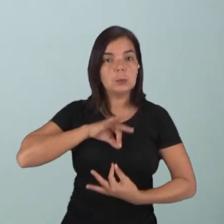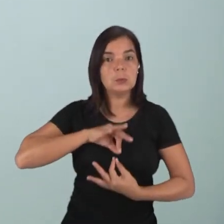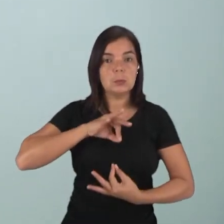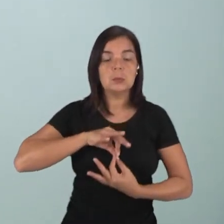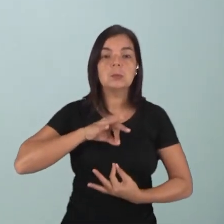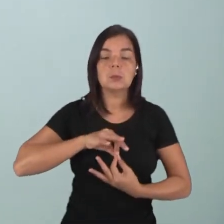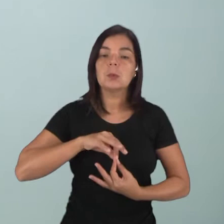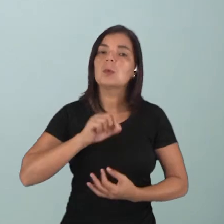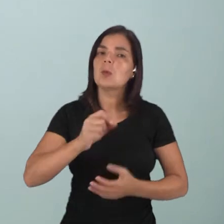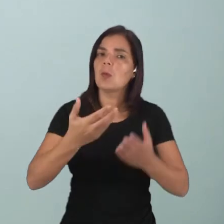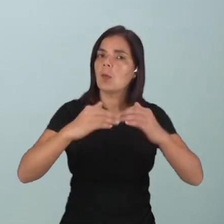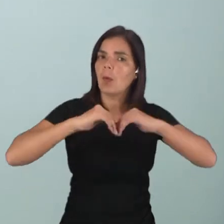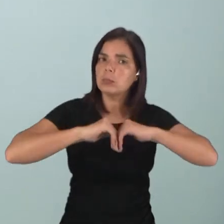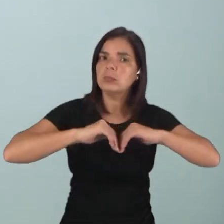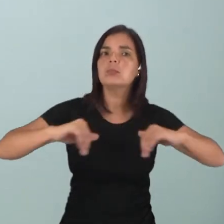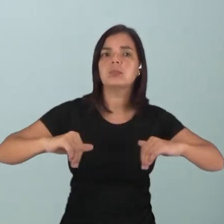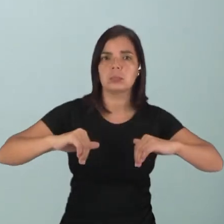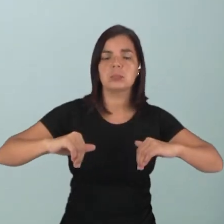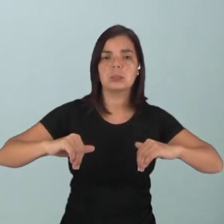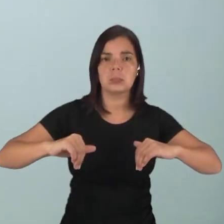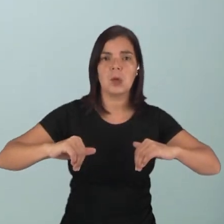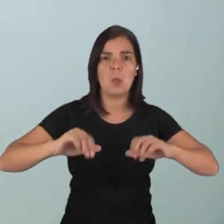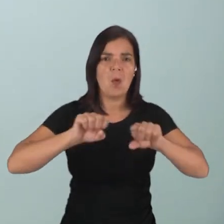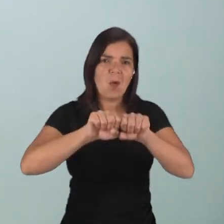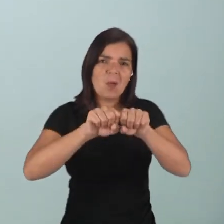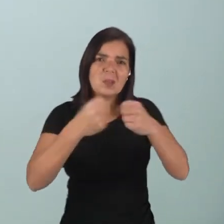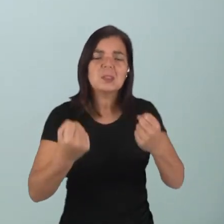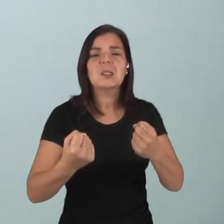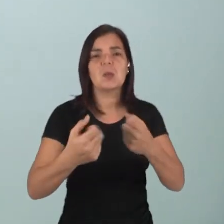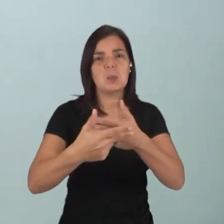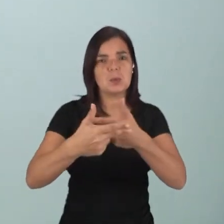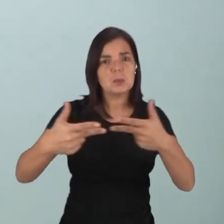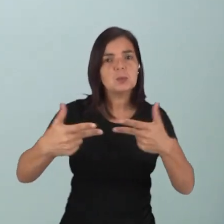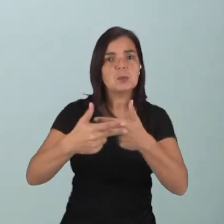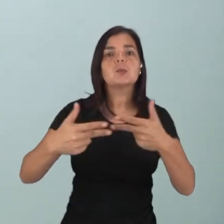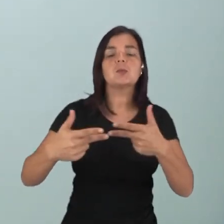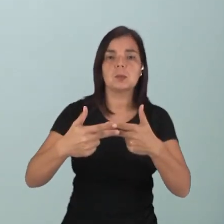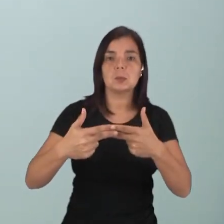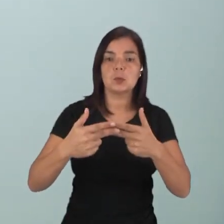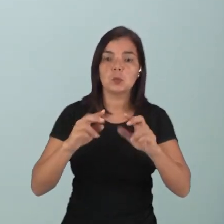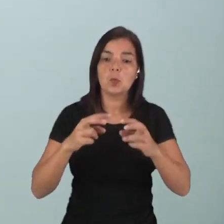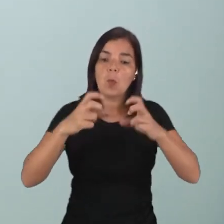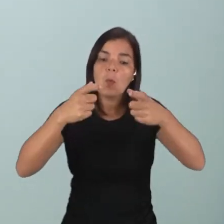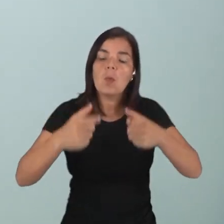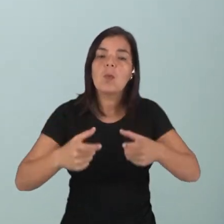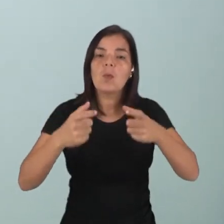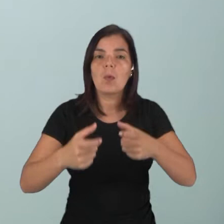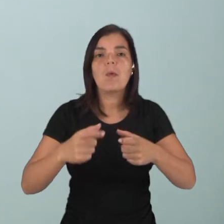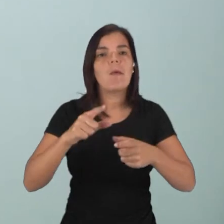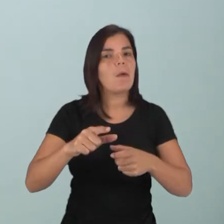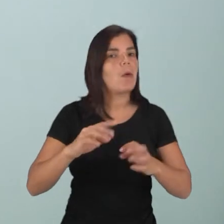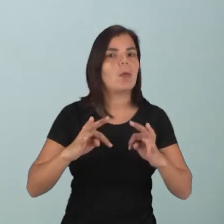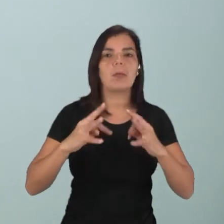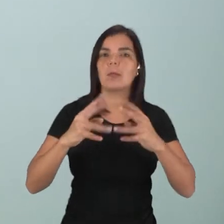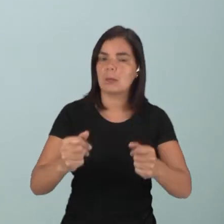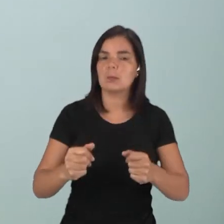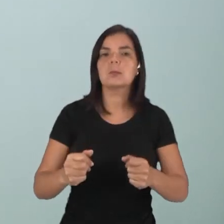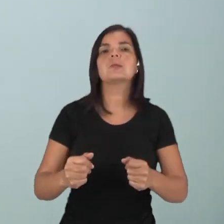espiritualidade, quebra ali as divindades, quebra os utensílios das cerimônias, e isso é